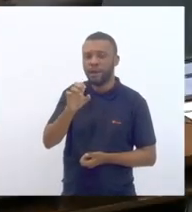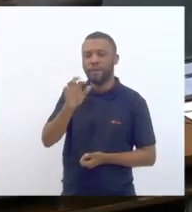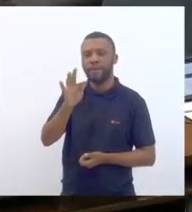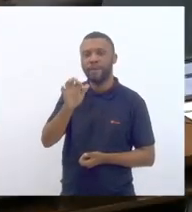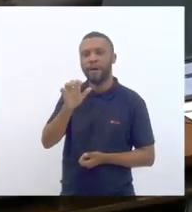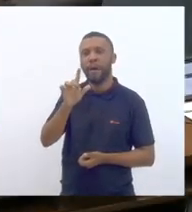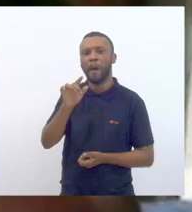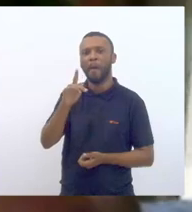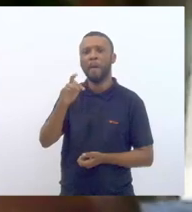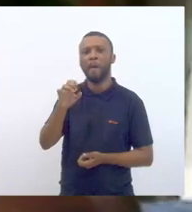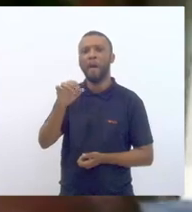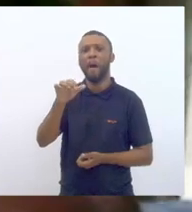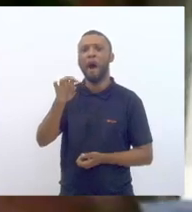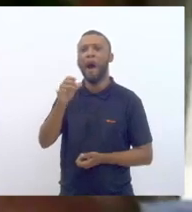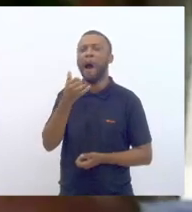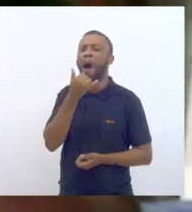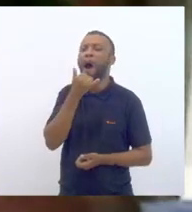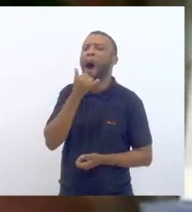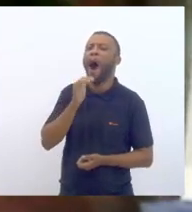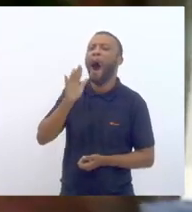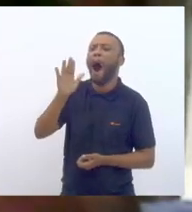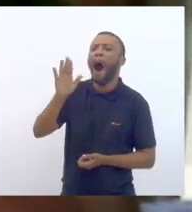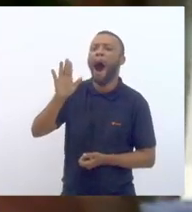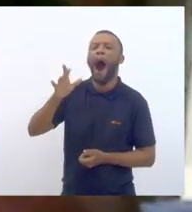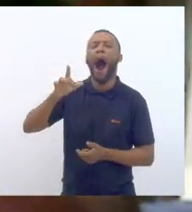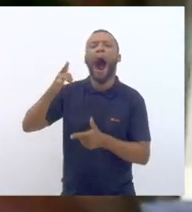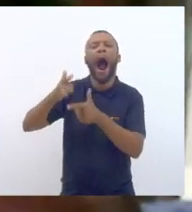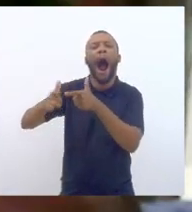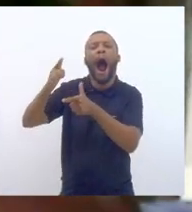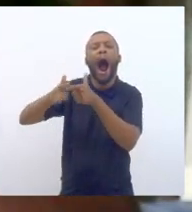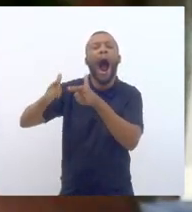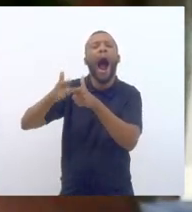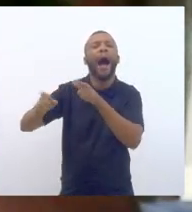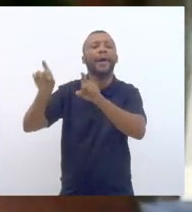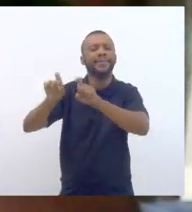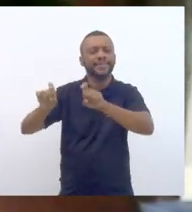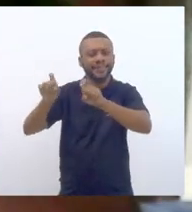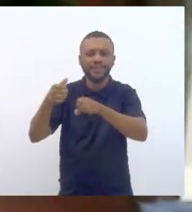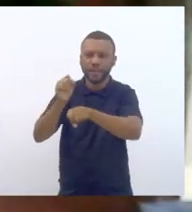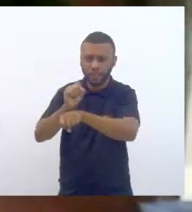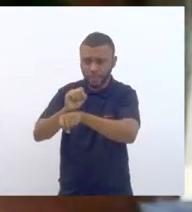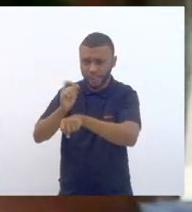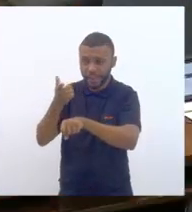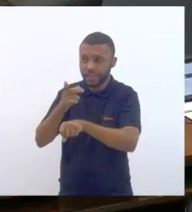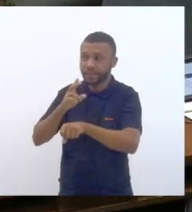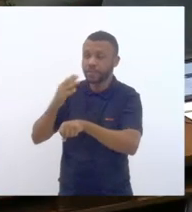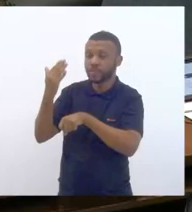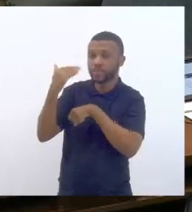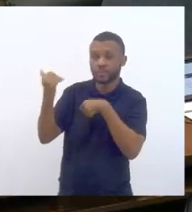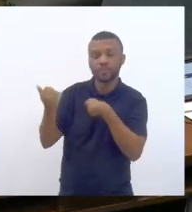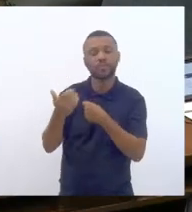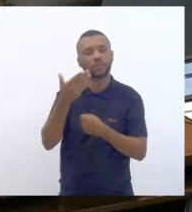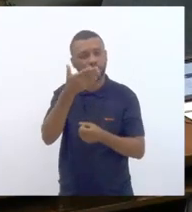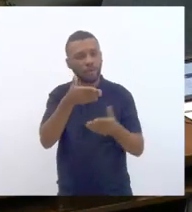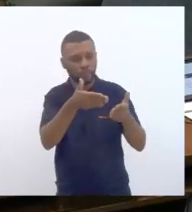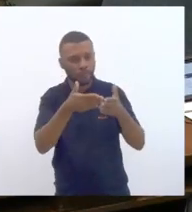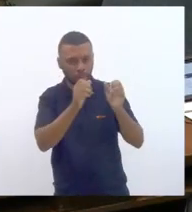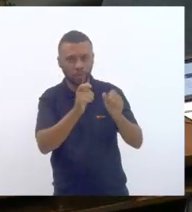Tutuca, eu tive um problema no meu computador. Será que poderia votar ou tenho que esperar a segunda chamada? Deputada Franciane, por